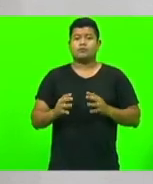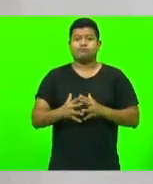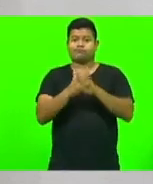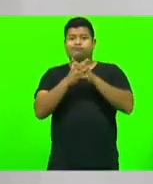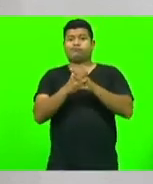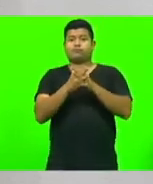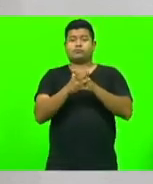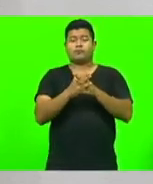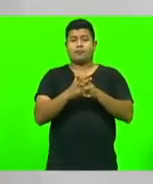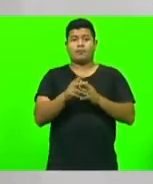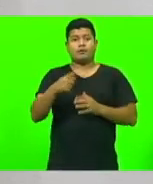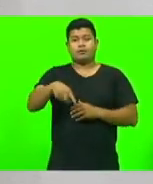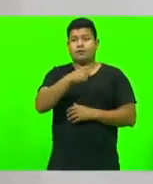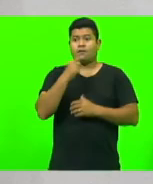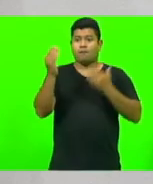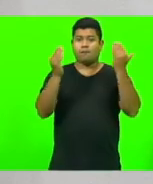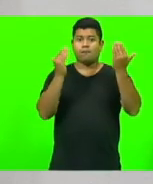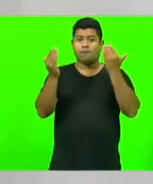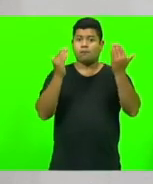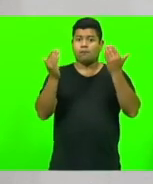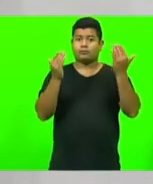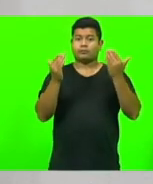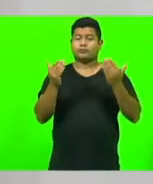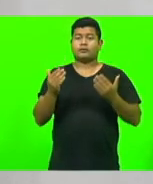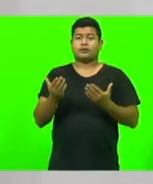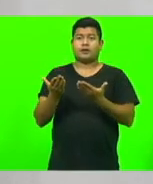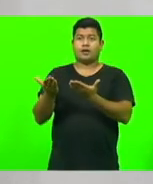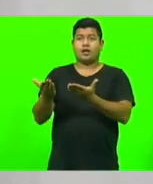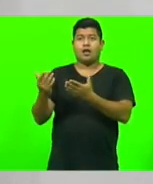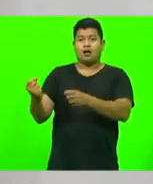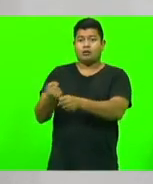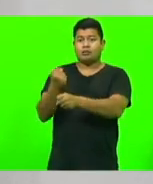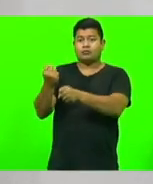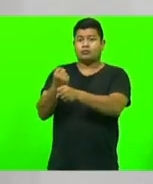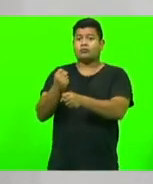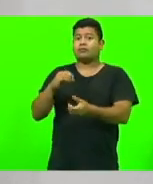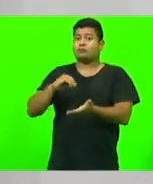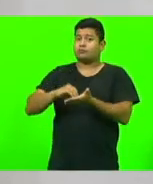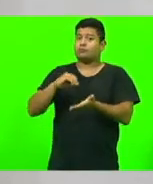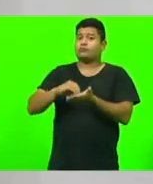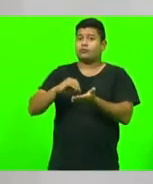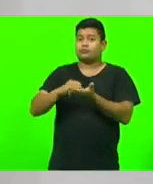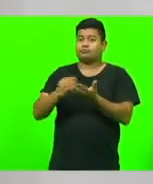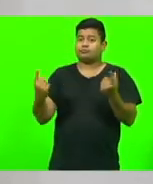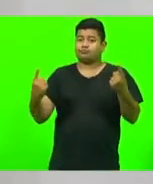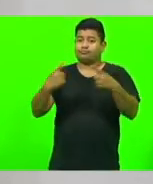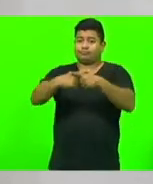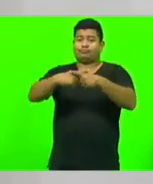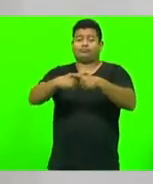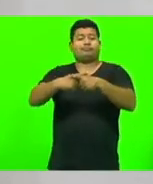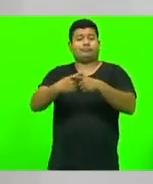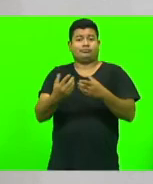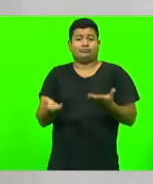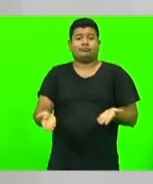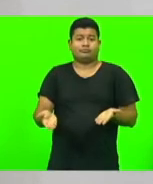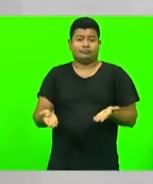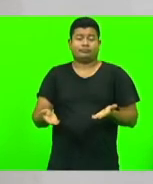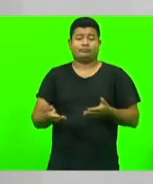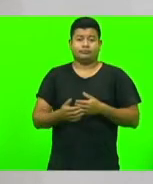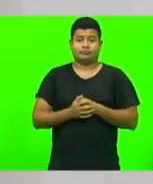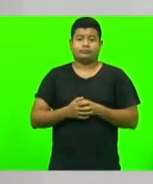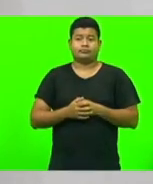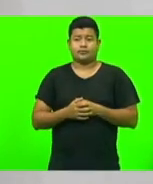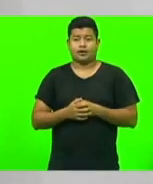compara as informações que vêm da sede, das obras, não estão fechando com a execução concreta das